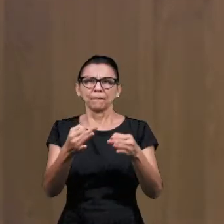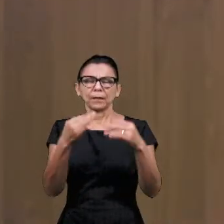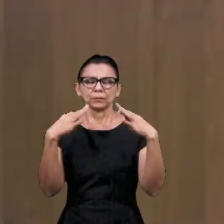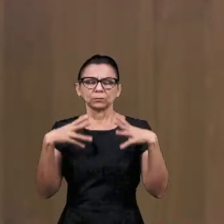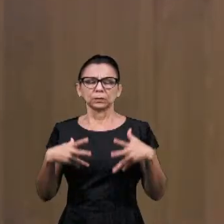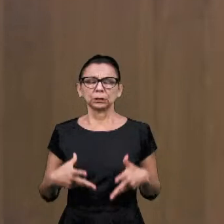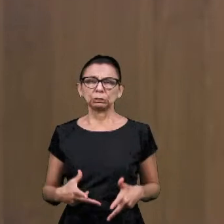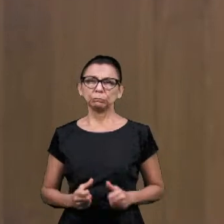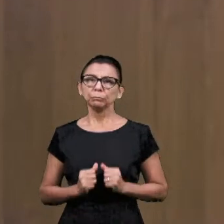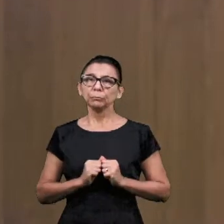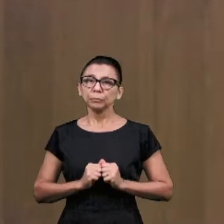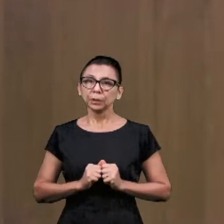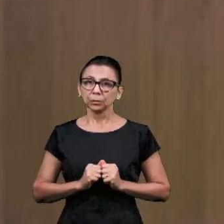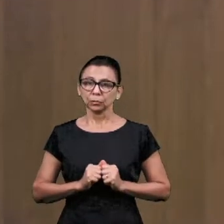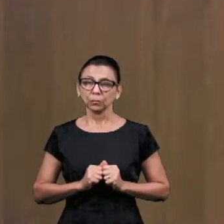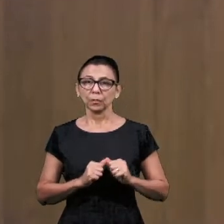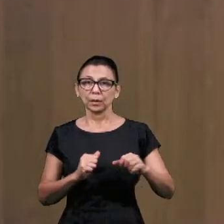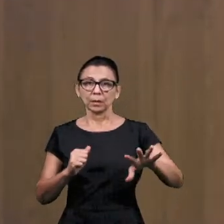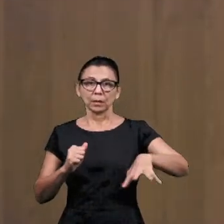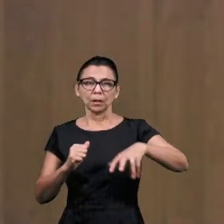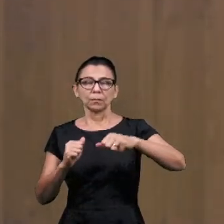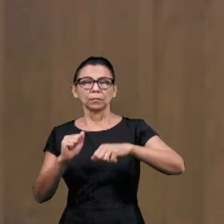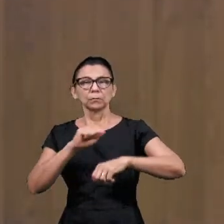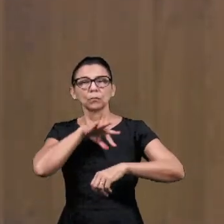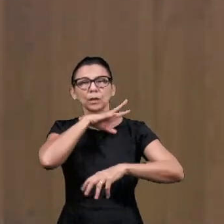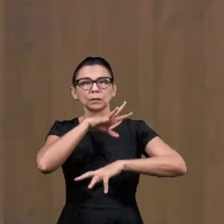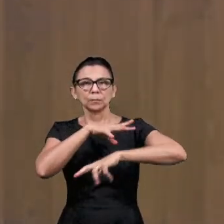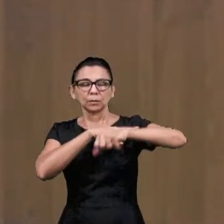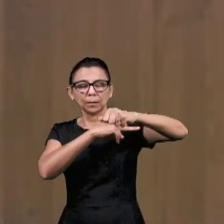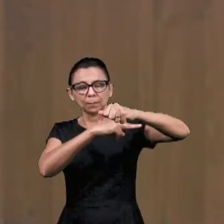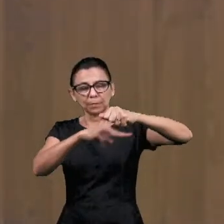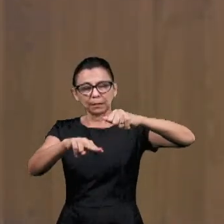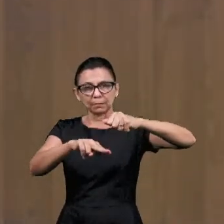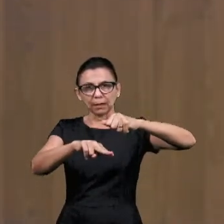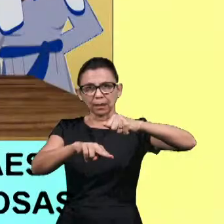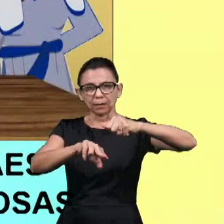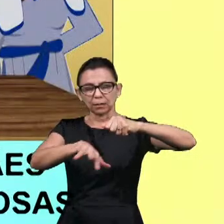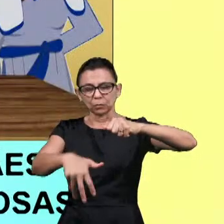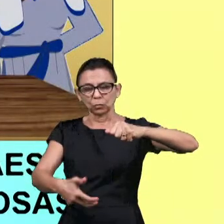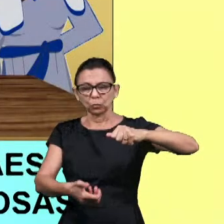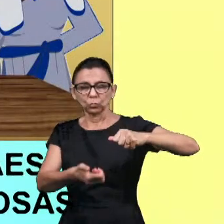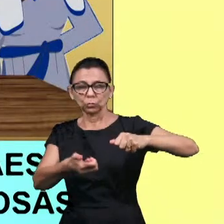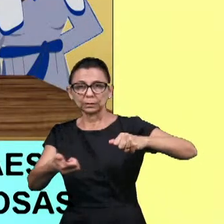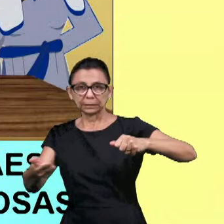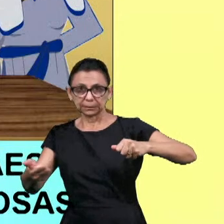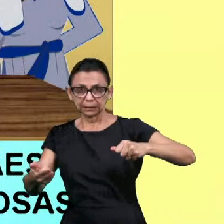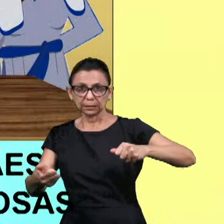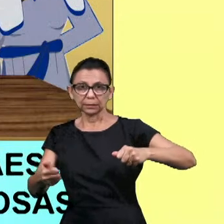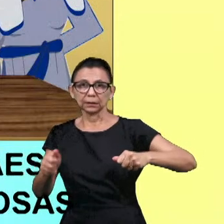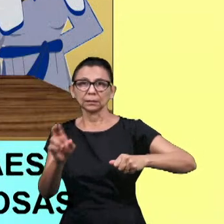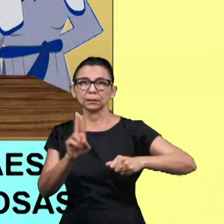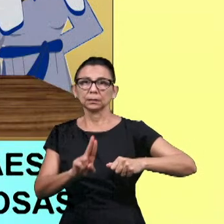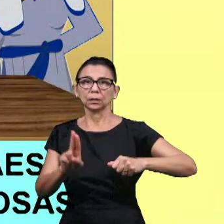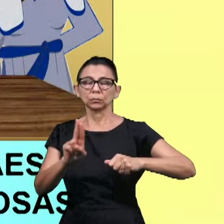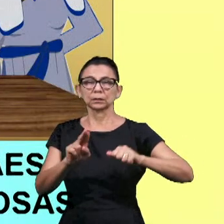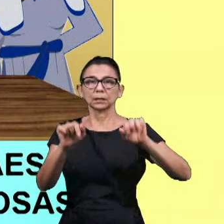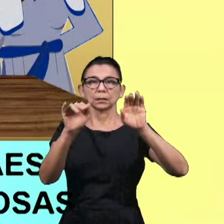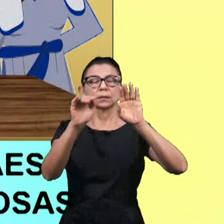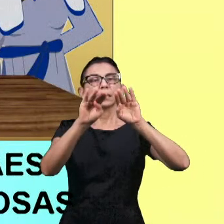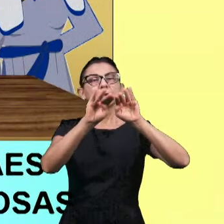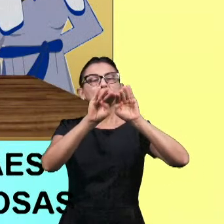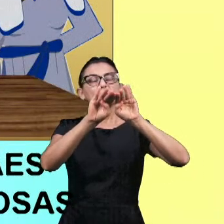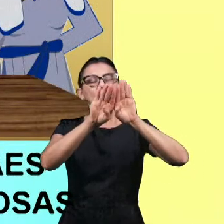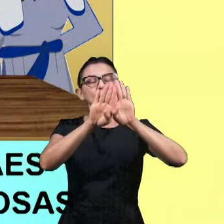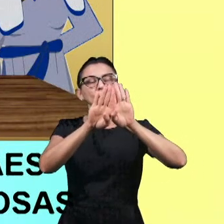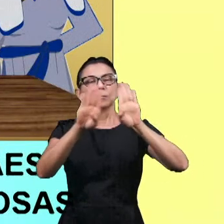Senhor, e o sangue do cordeiro seria passado nas ombreiras e vergas das portas de suas casas. E